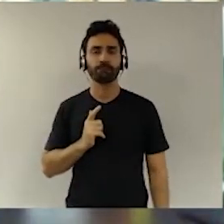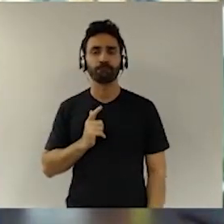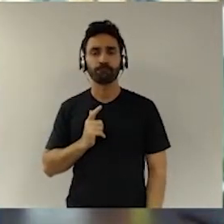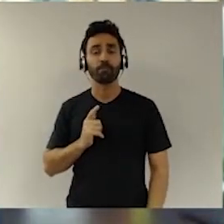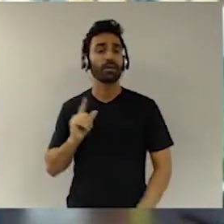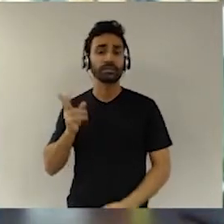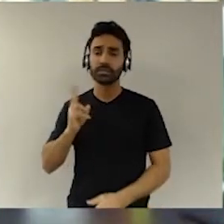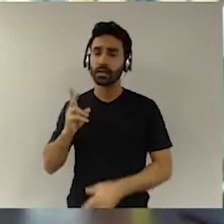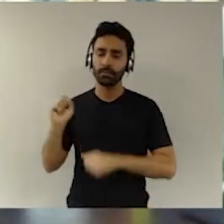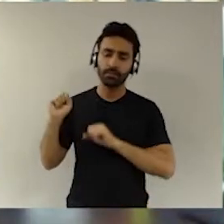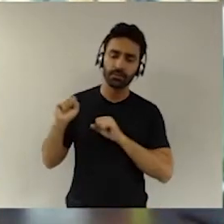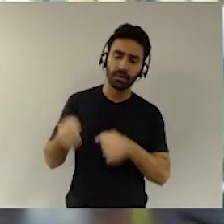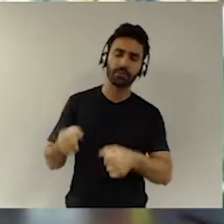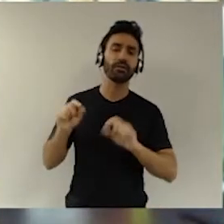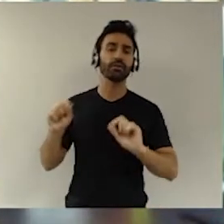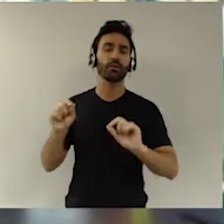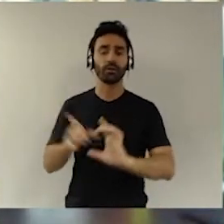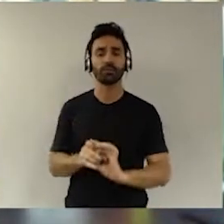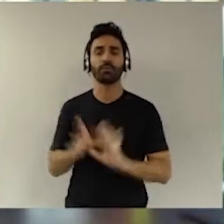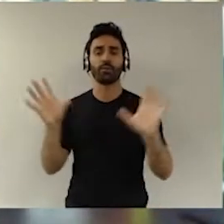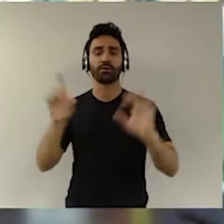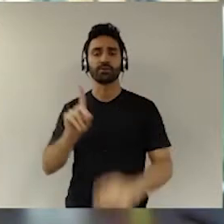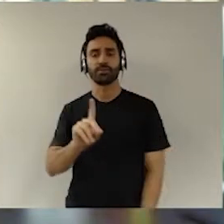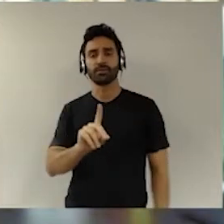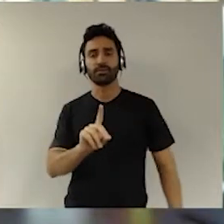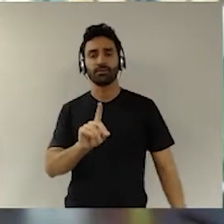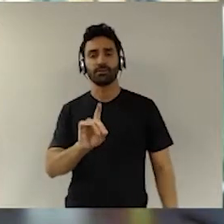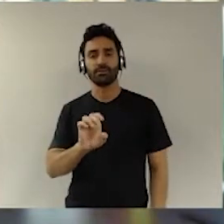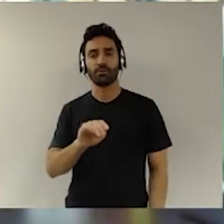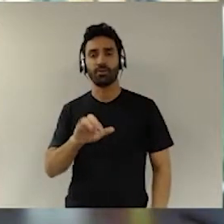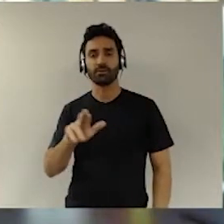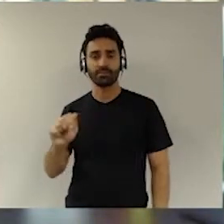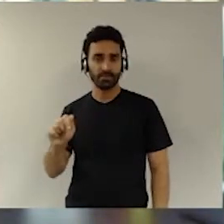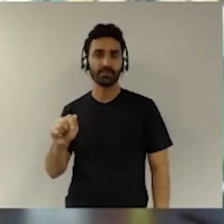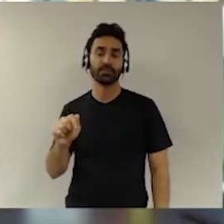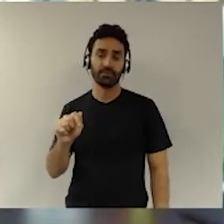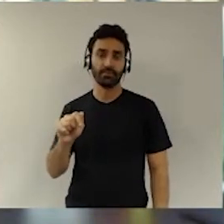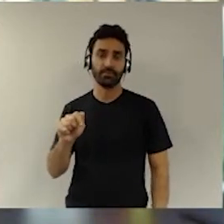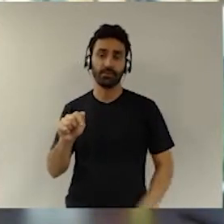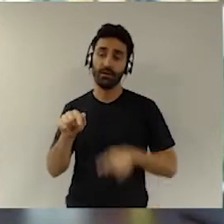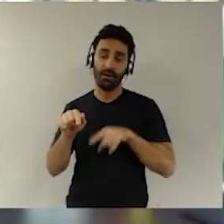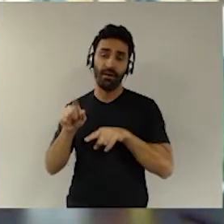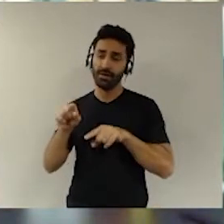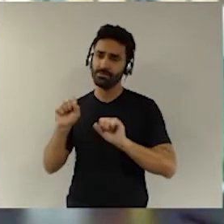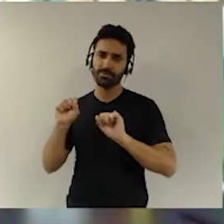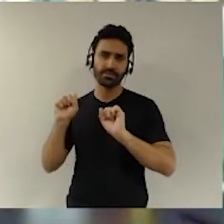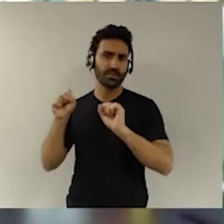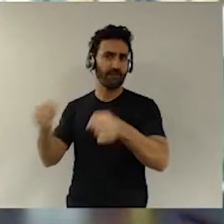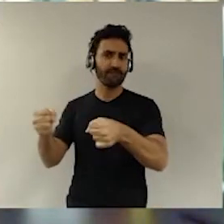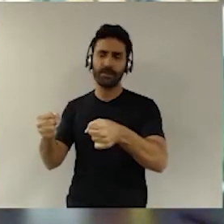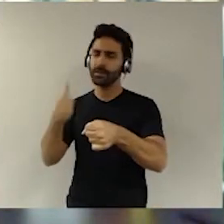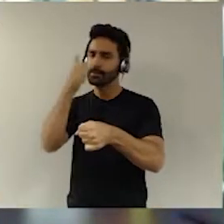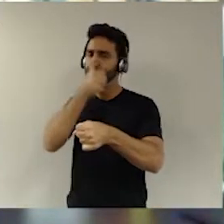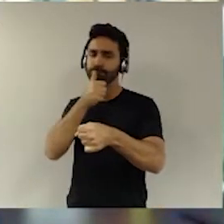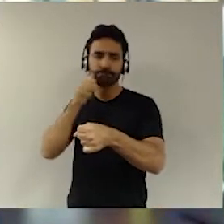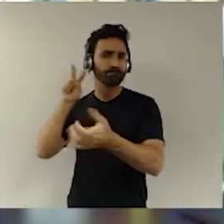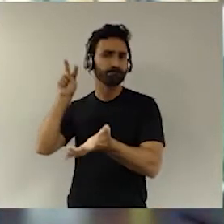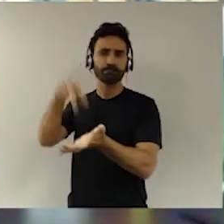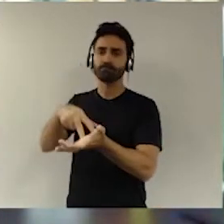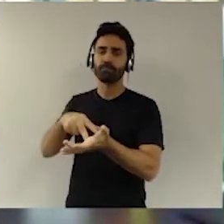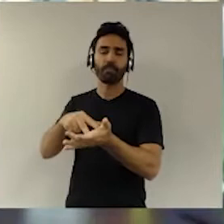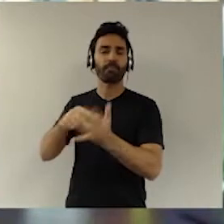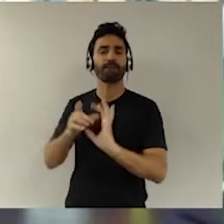na defesa da democracia. Ela é uma grande fiadora da democracia. Está